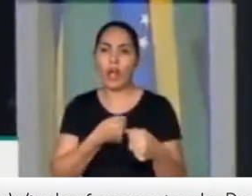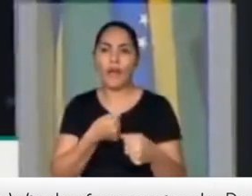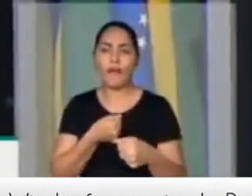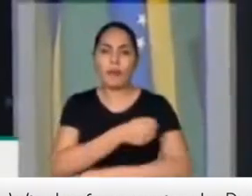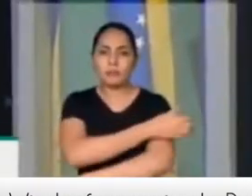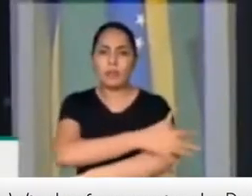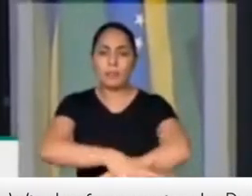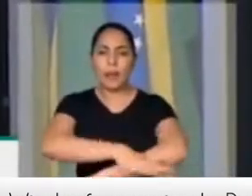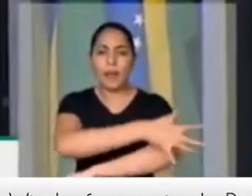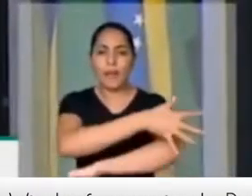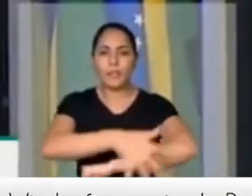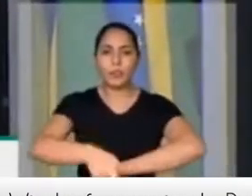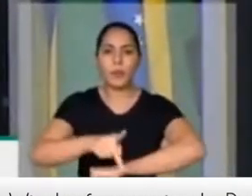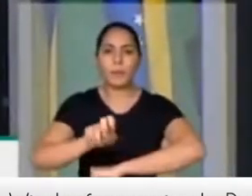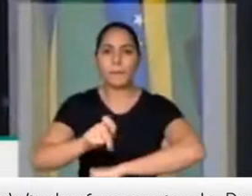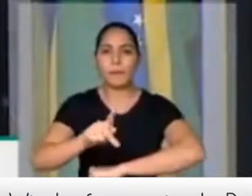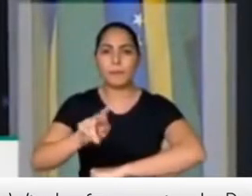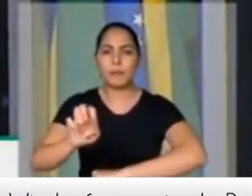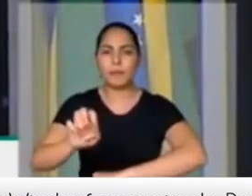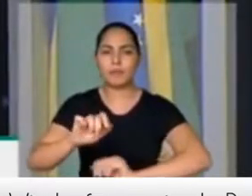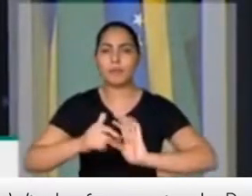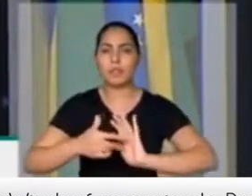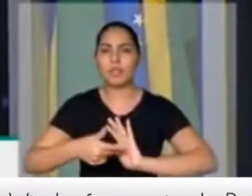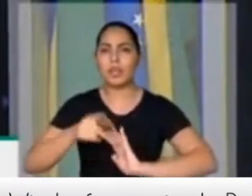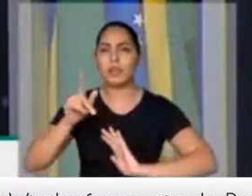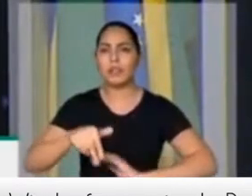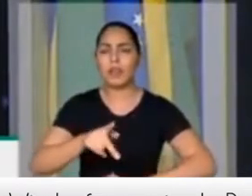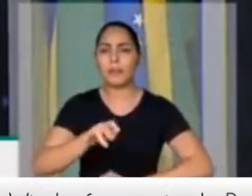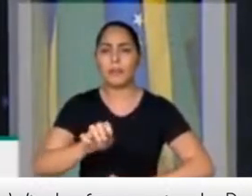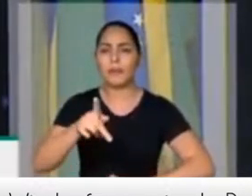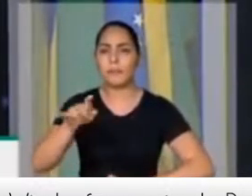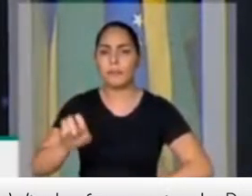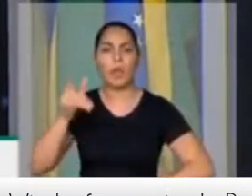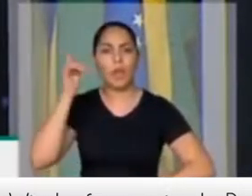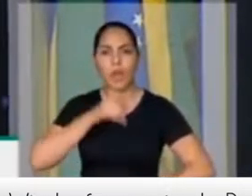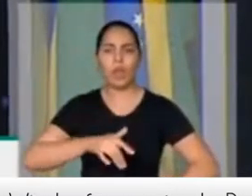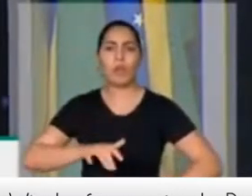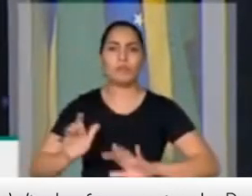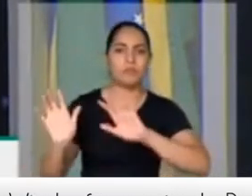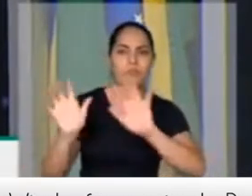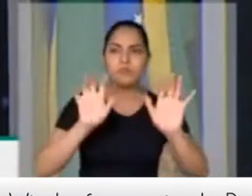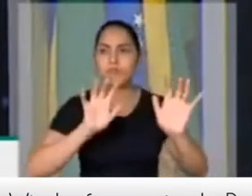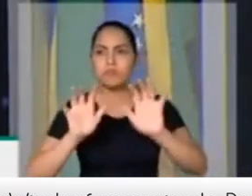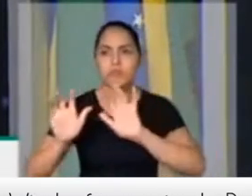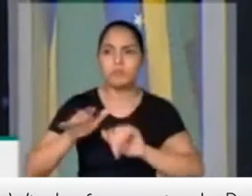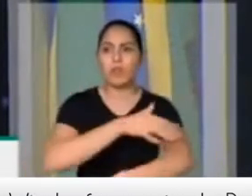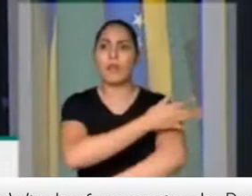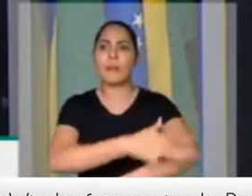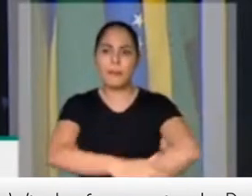pp foi um campeão mundial de vôo livre campeão mundial de surfe e que a praia leva o seu nome